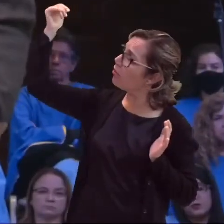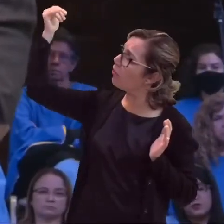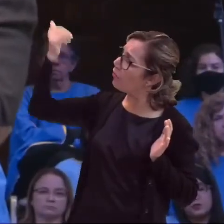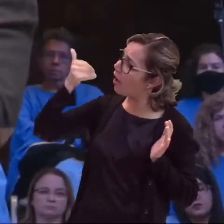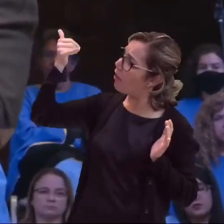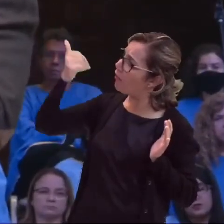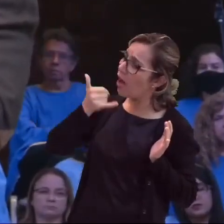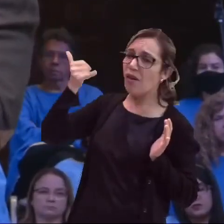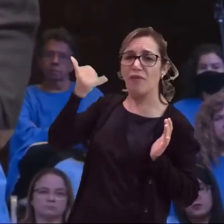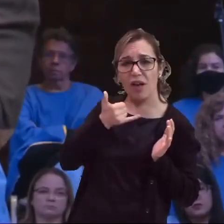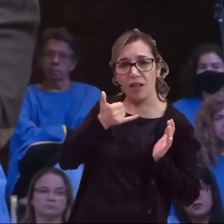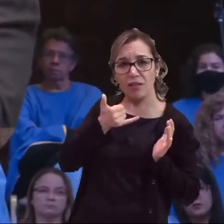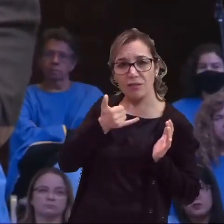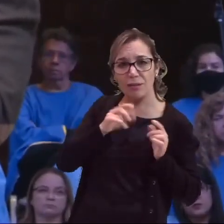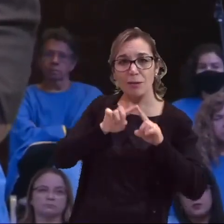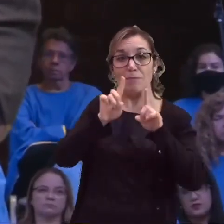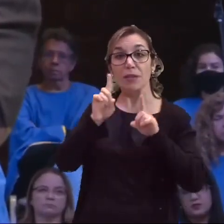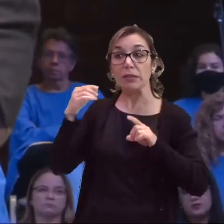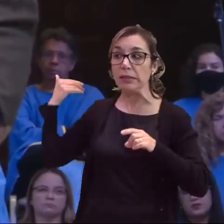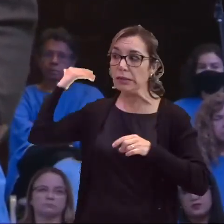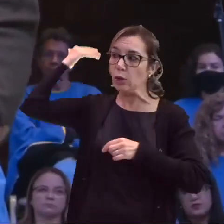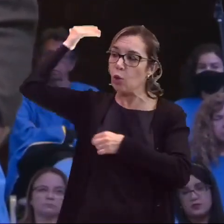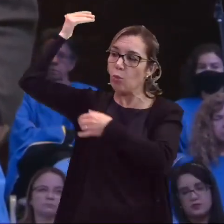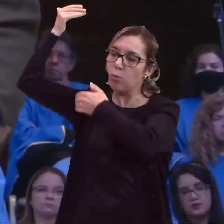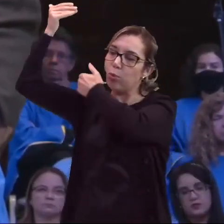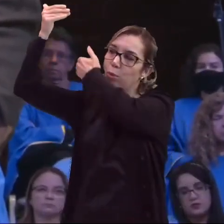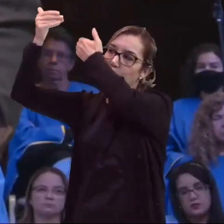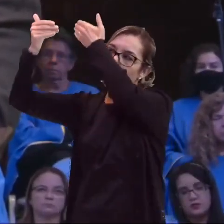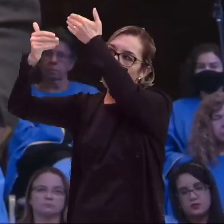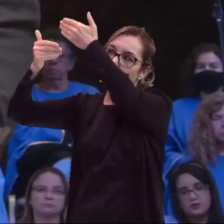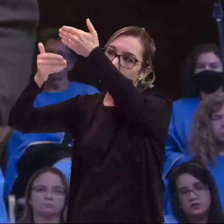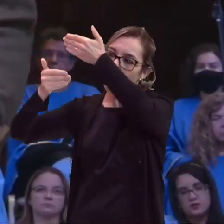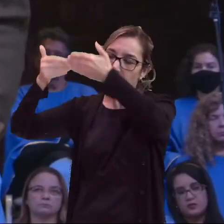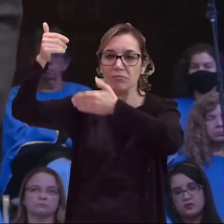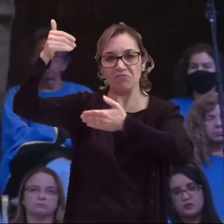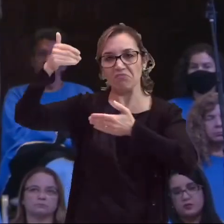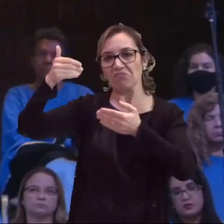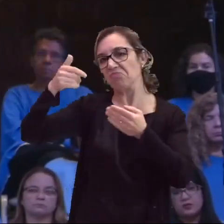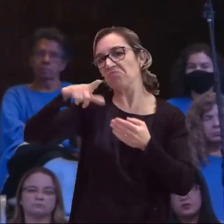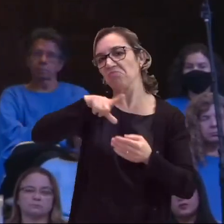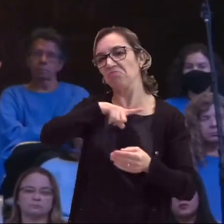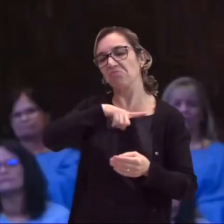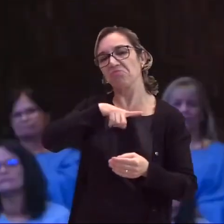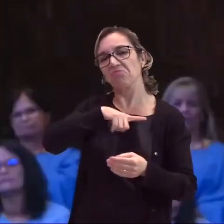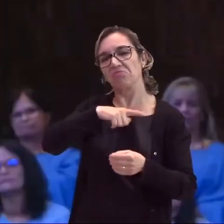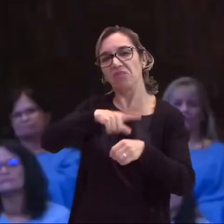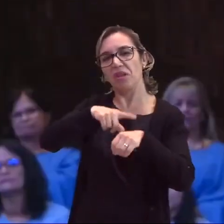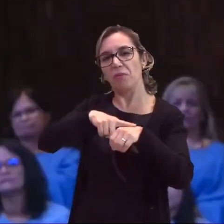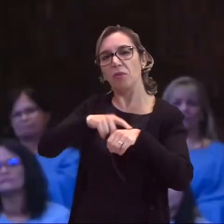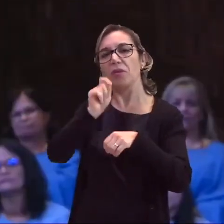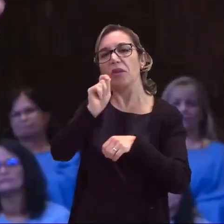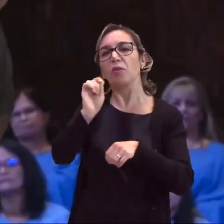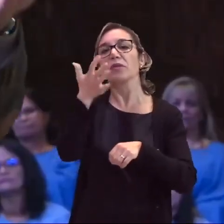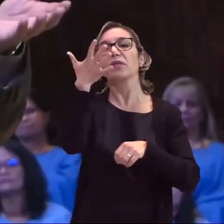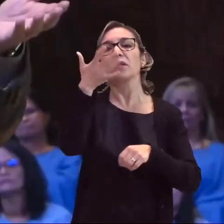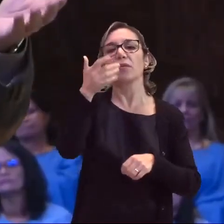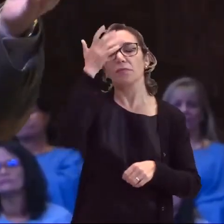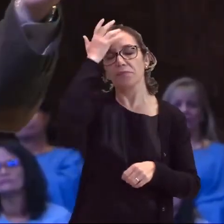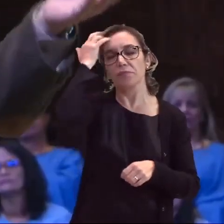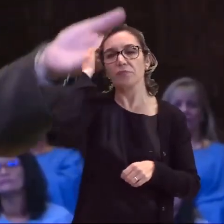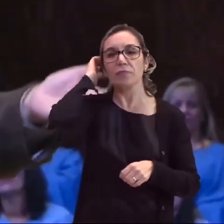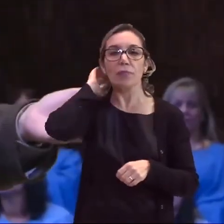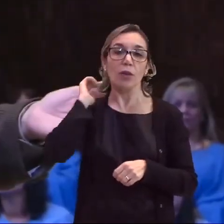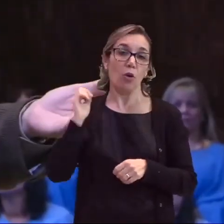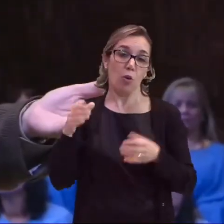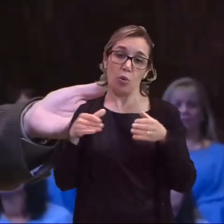de contemplação duas coisas começaram a acontecer primeira coisa era a